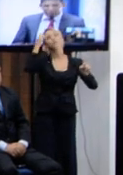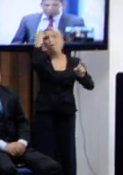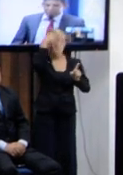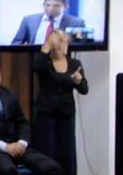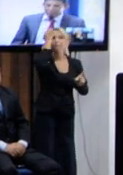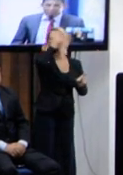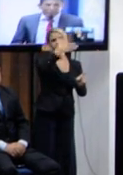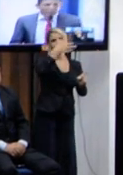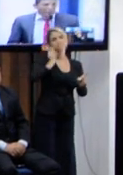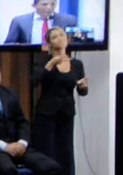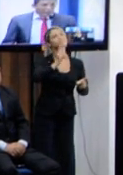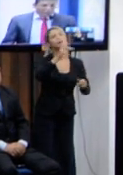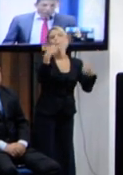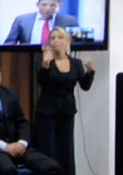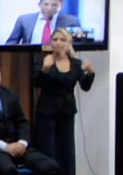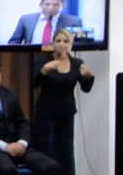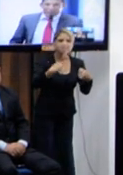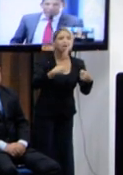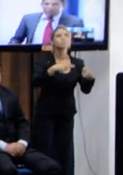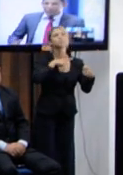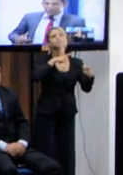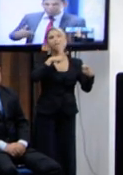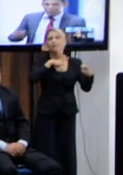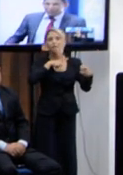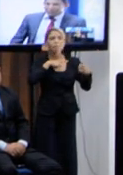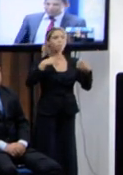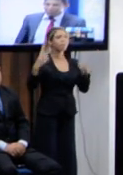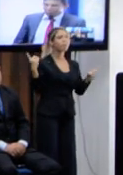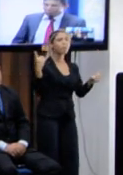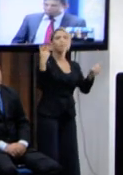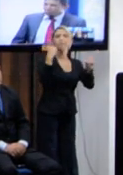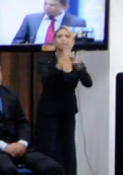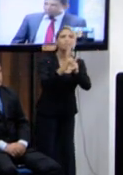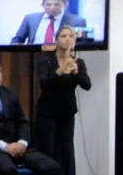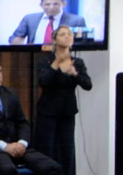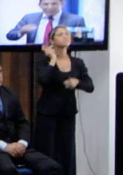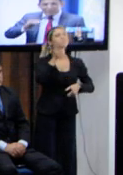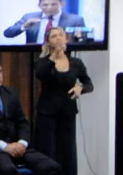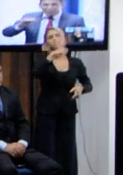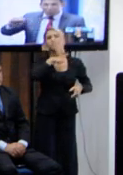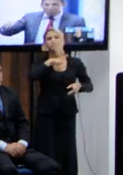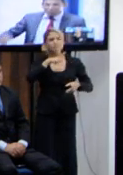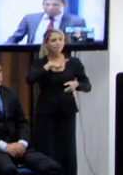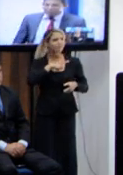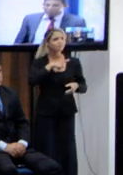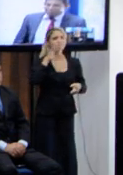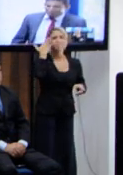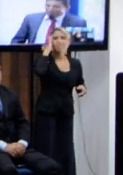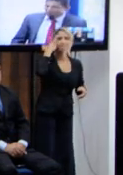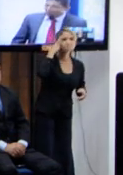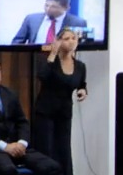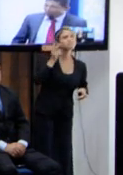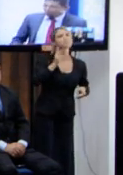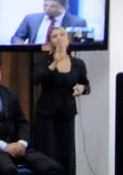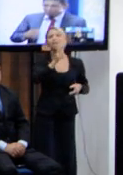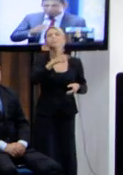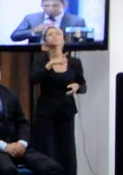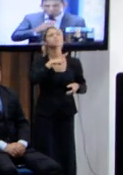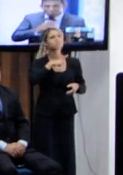nos atende, sempre está ali para dar atenção, sempre bem ponderado, com